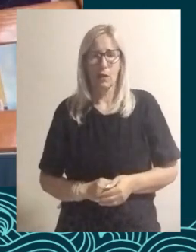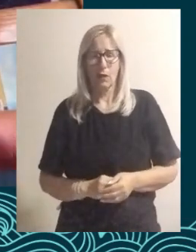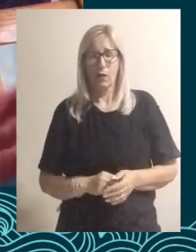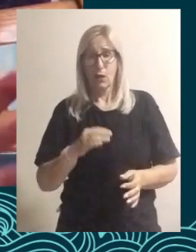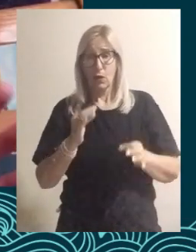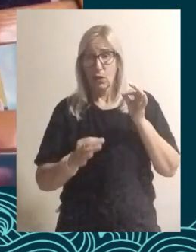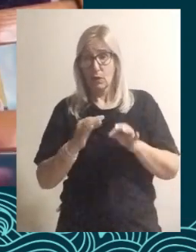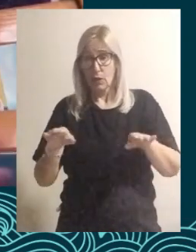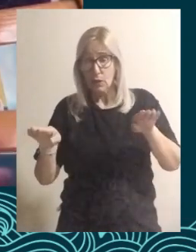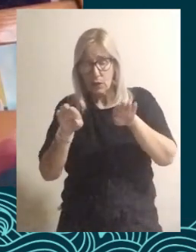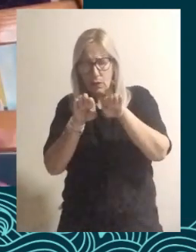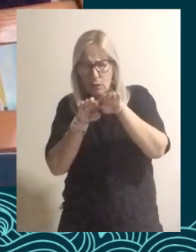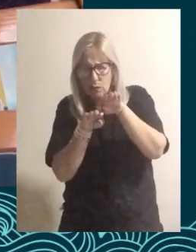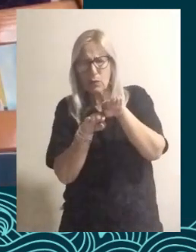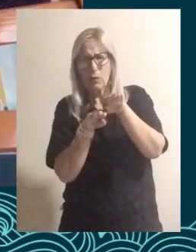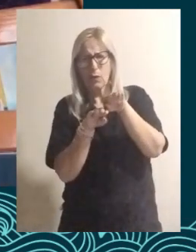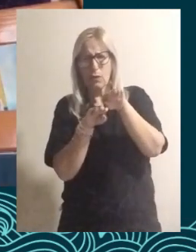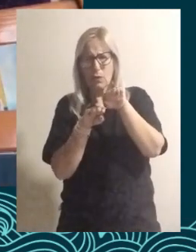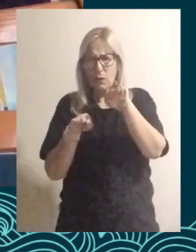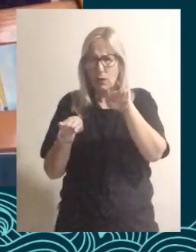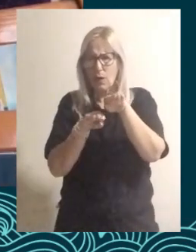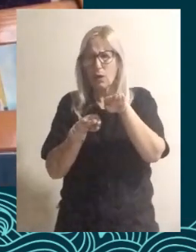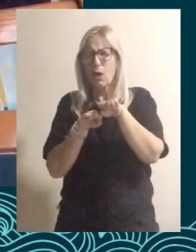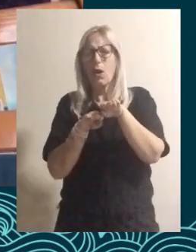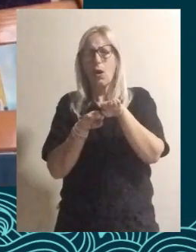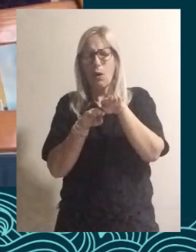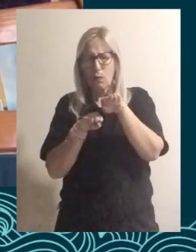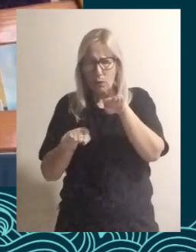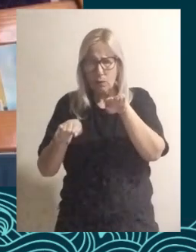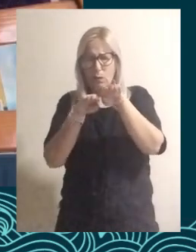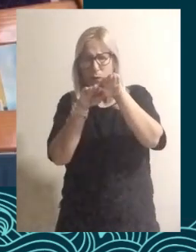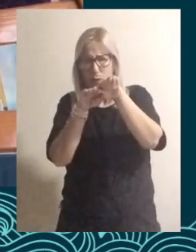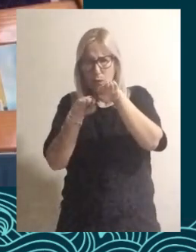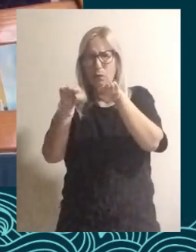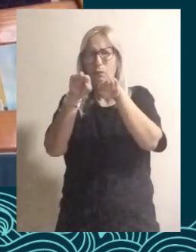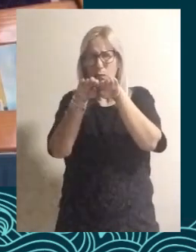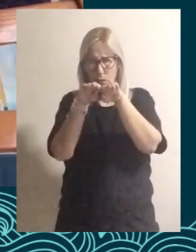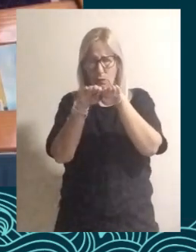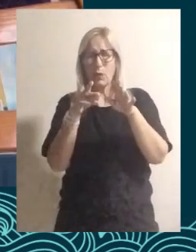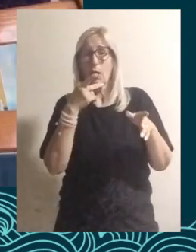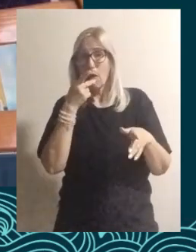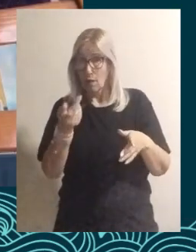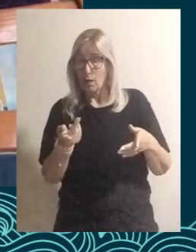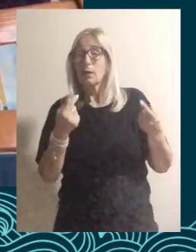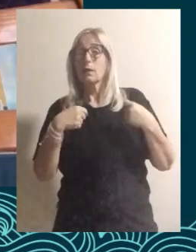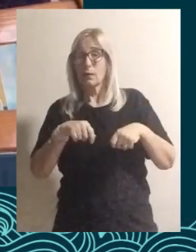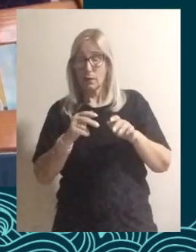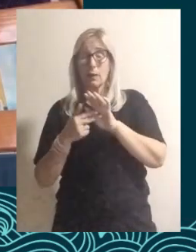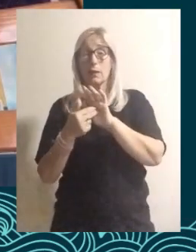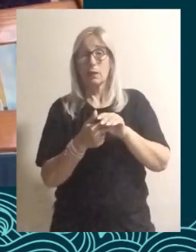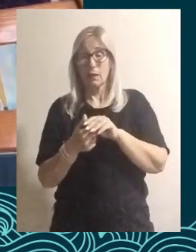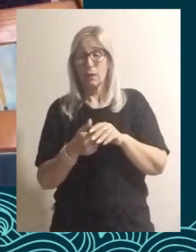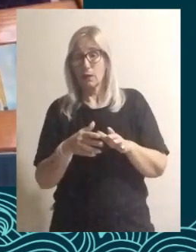tendo mais justiça social, tendo menos desigualdade, os pobres sendo menos pobres e os ricos sendo menos